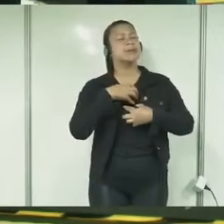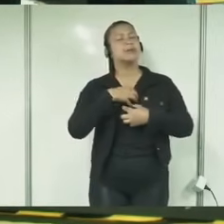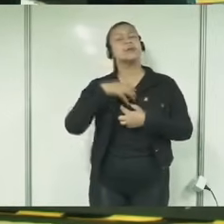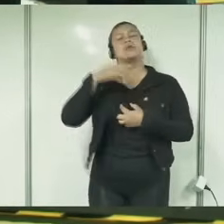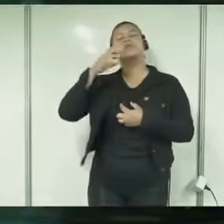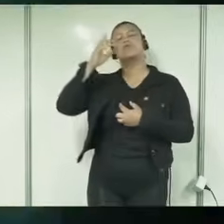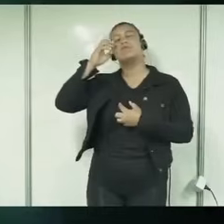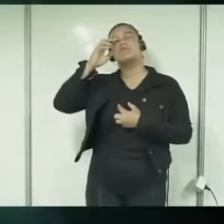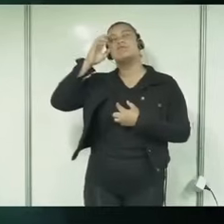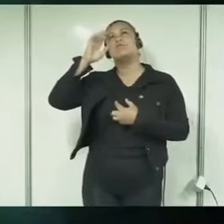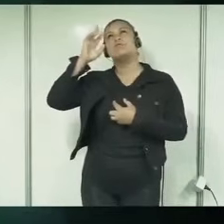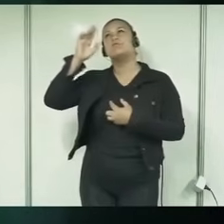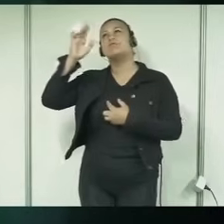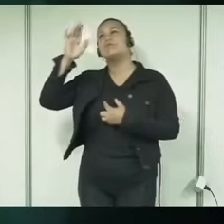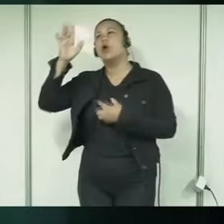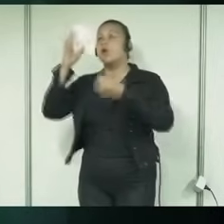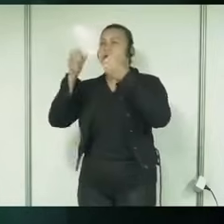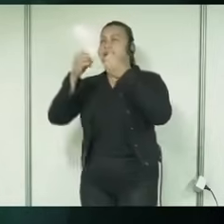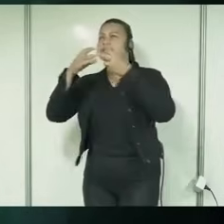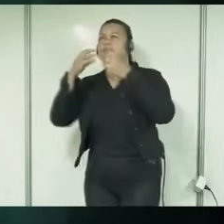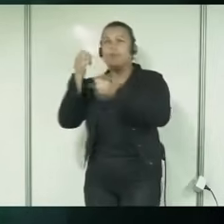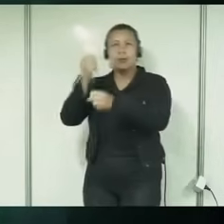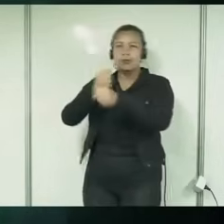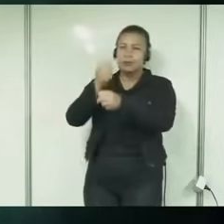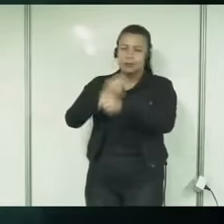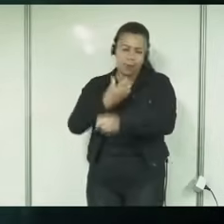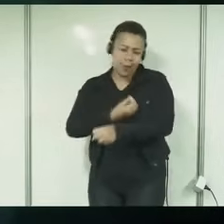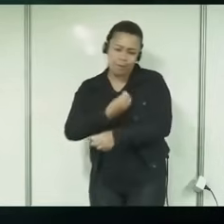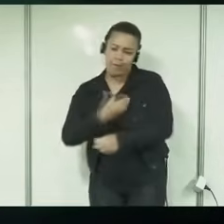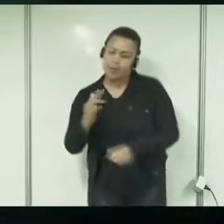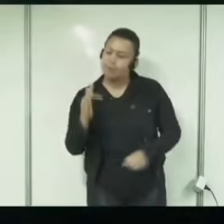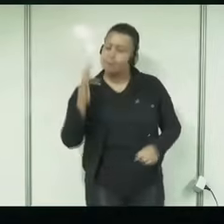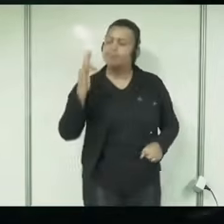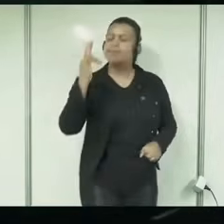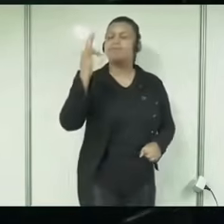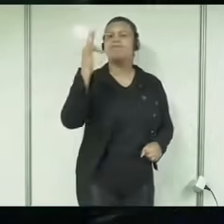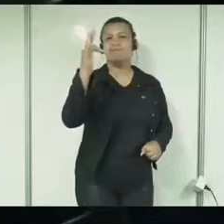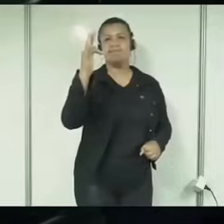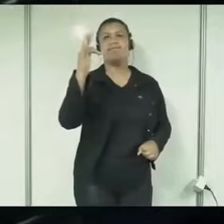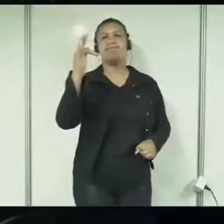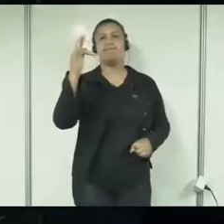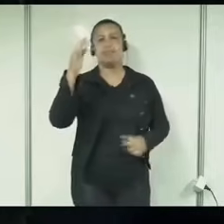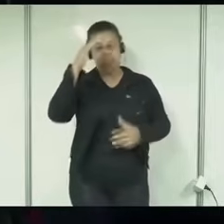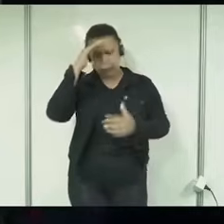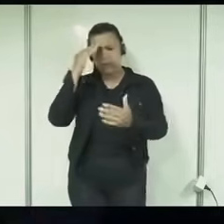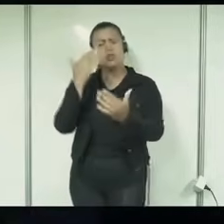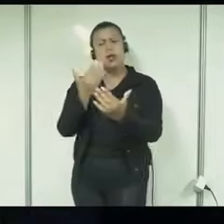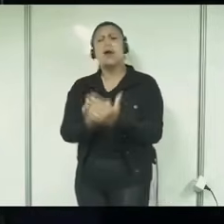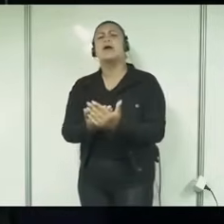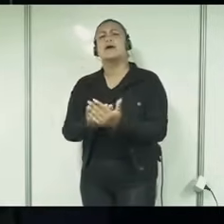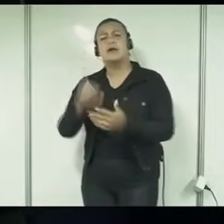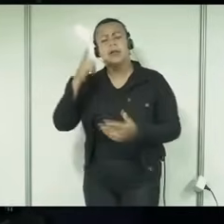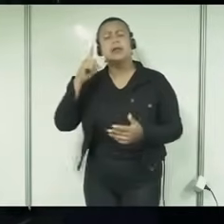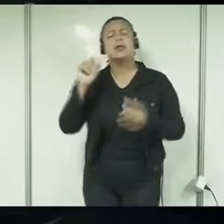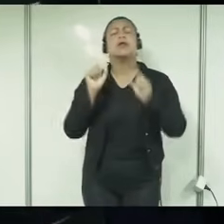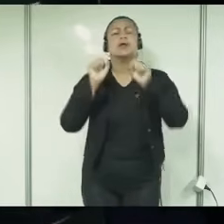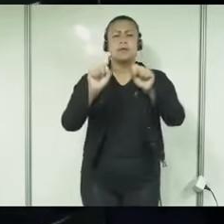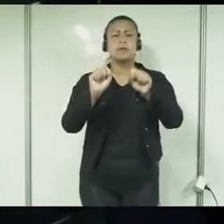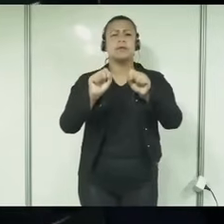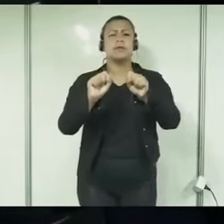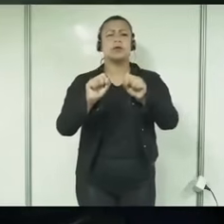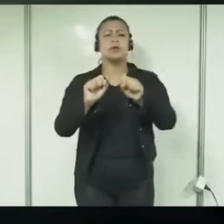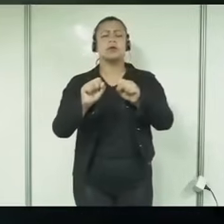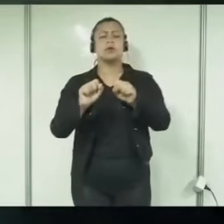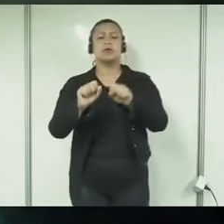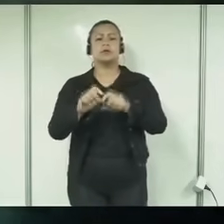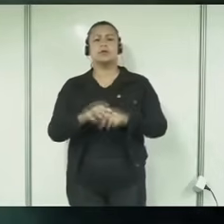pensando coisas construtivas para você, para a sua vida, coisas de confiança. Por isso aqui, ó, vou dizer